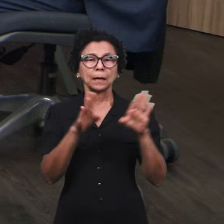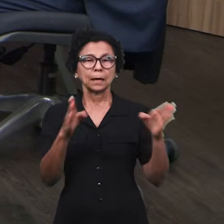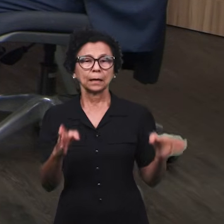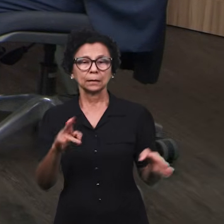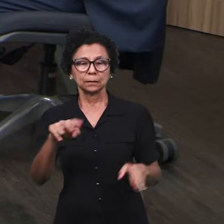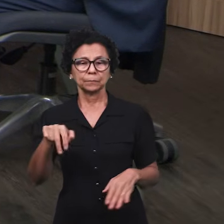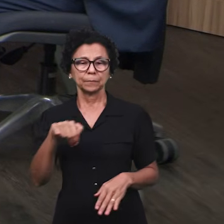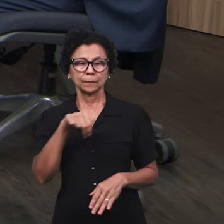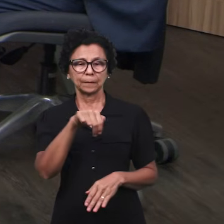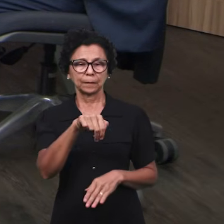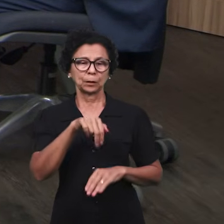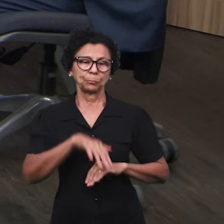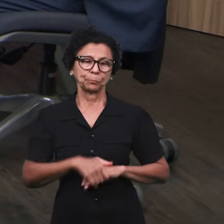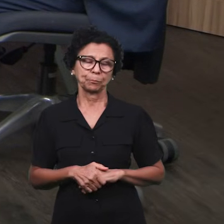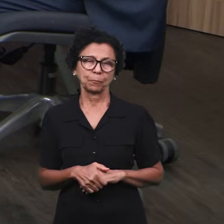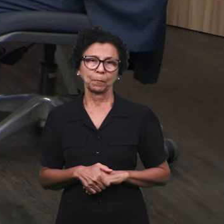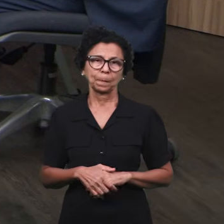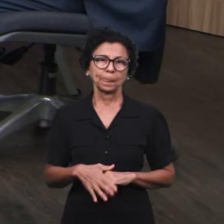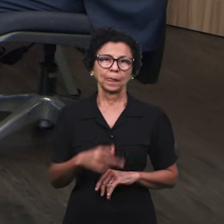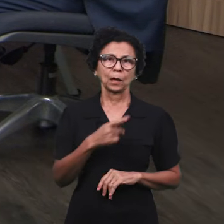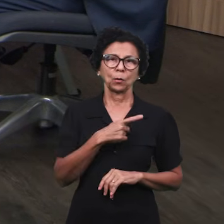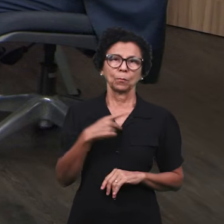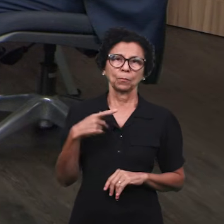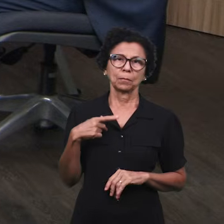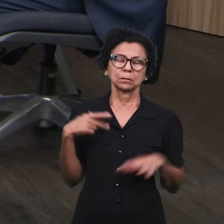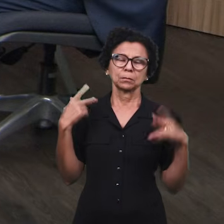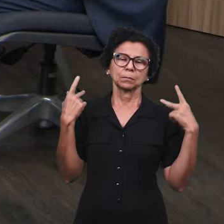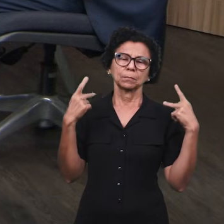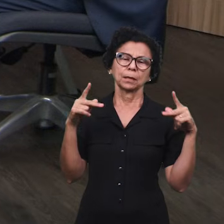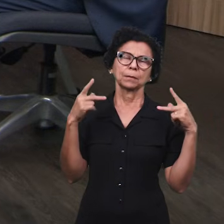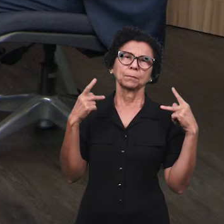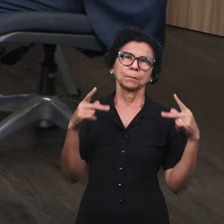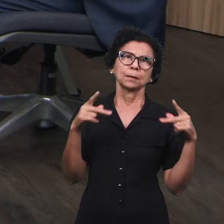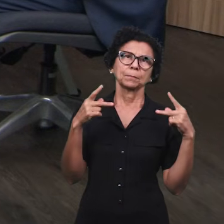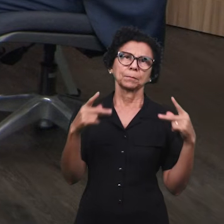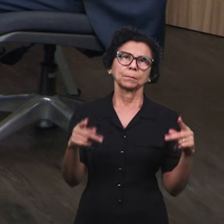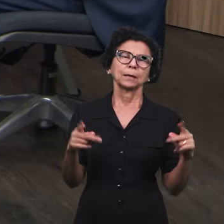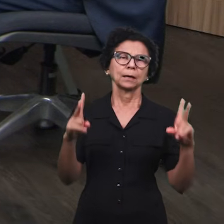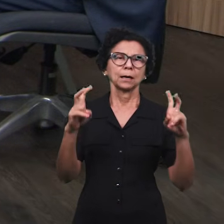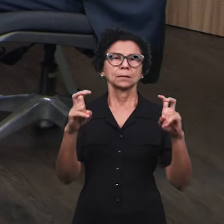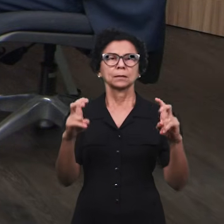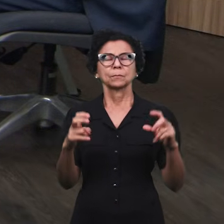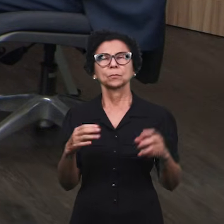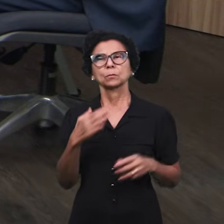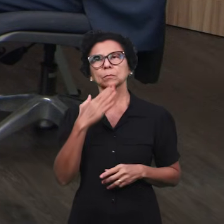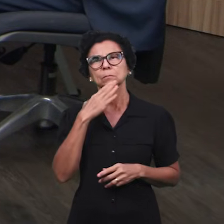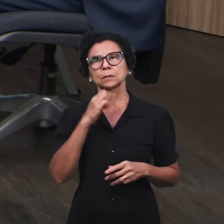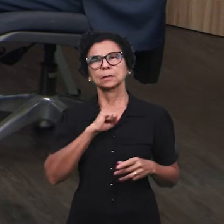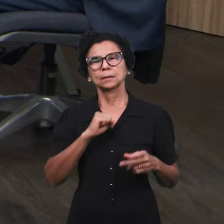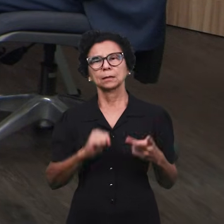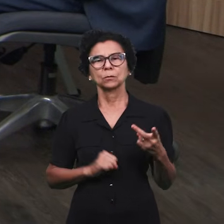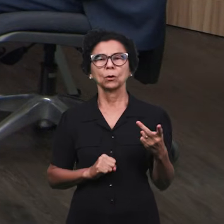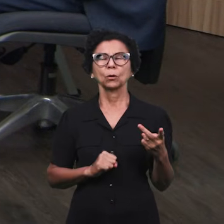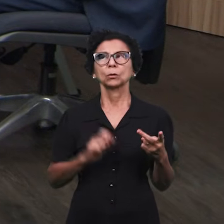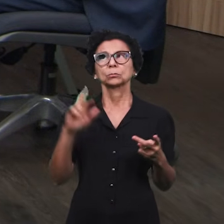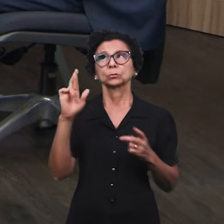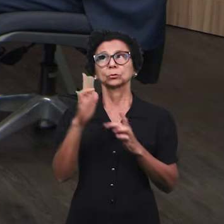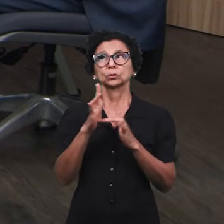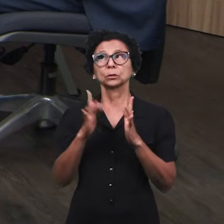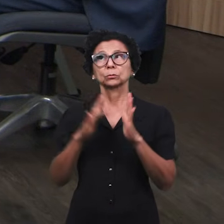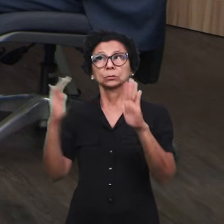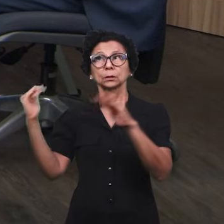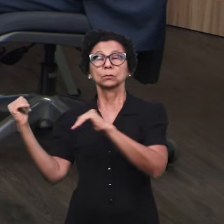no seminário, EBD. Aí o pastor estava falando sobre o sacerdote, aí fala sobre o Senhor Jesus, seu nosso sumo